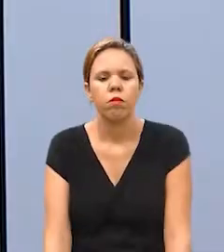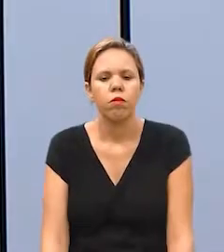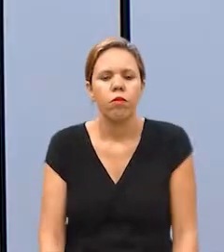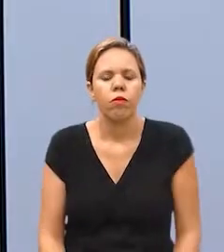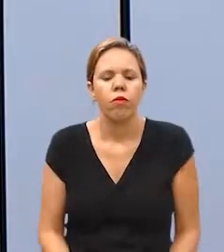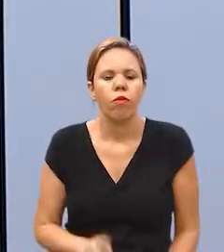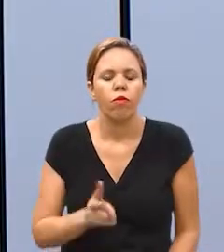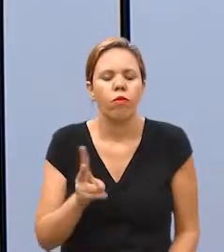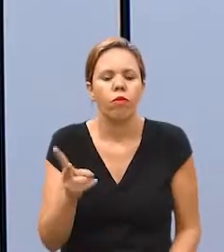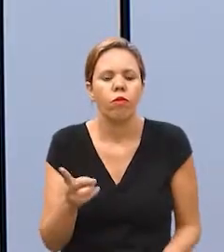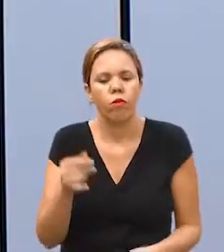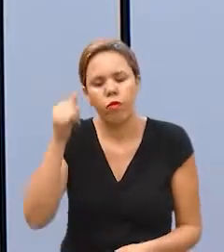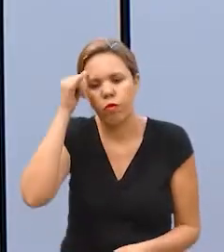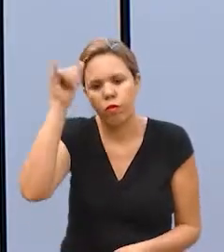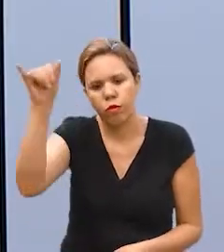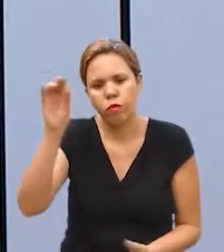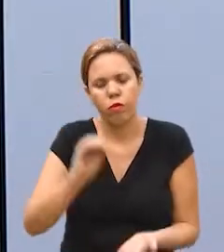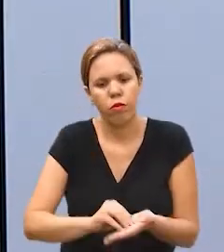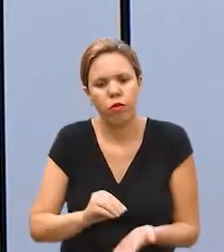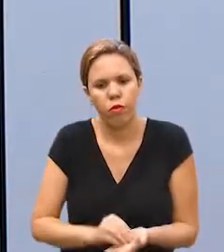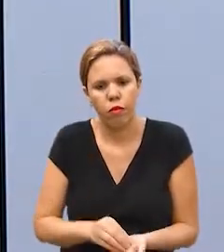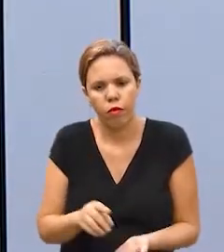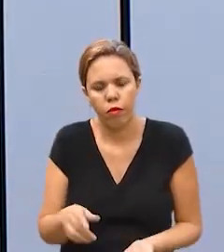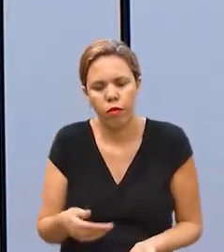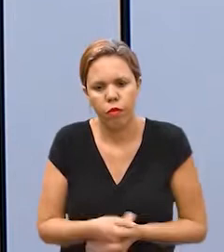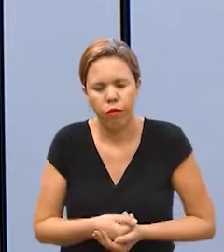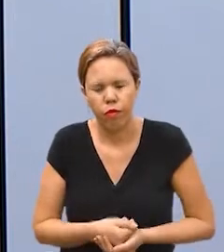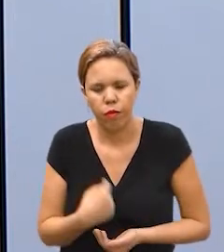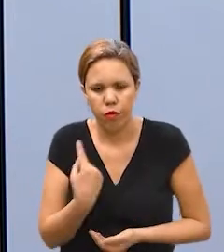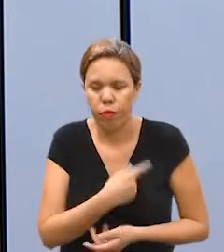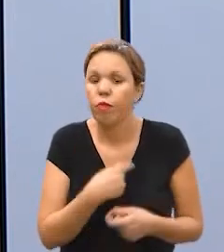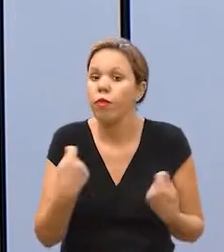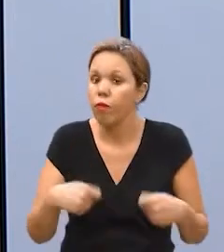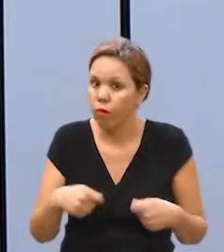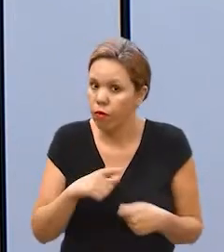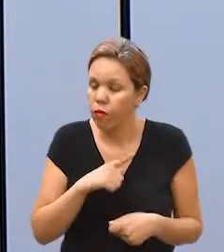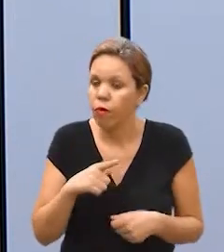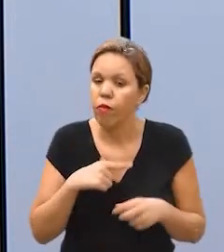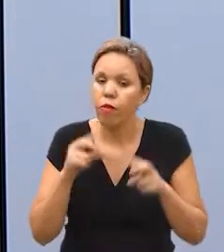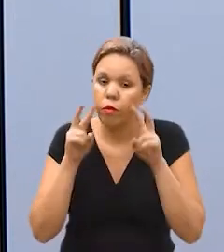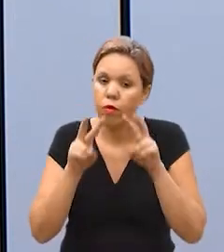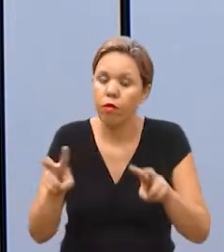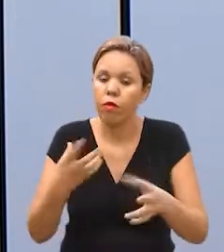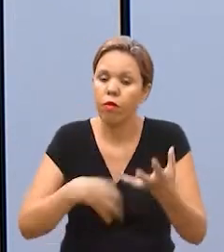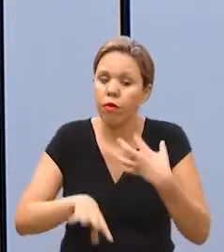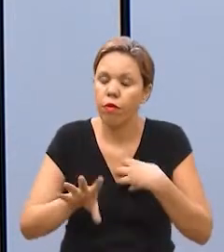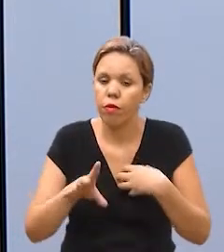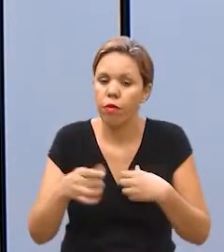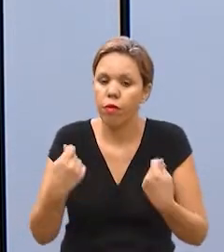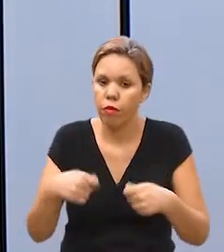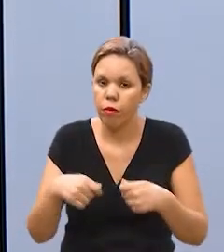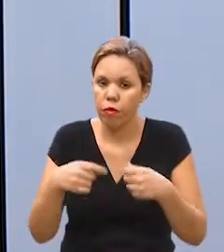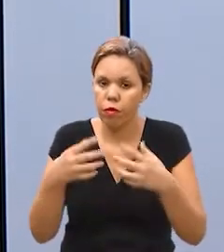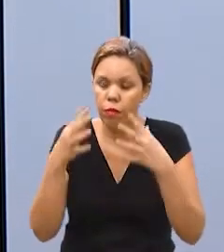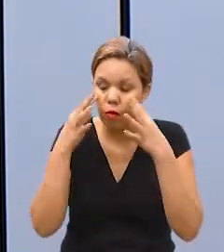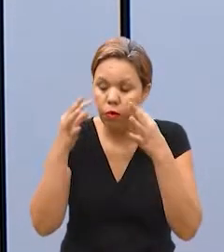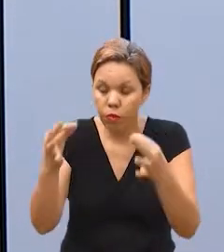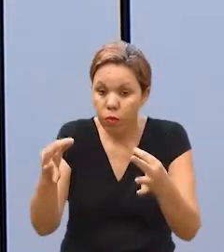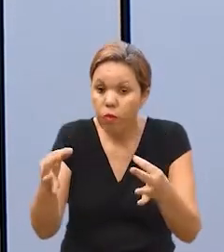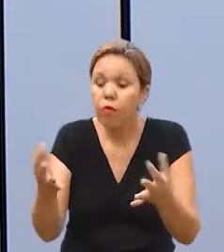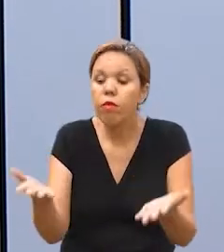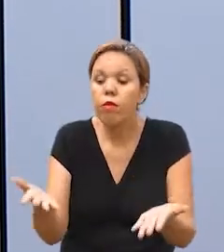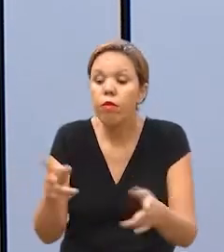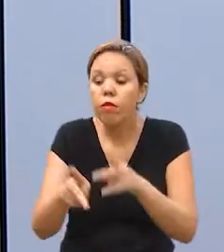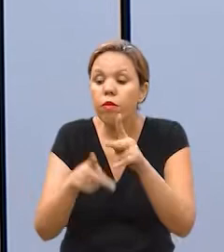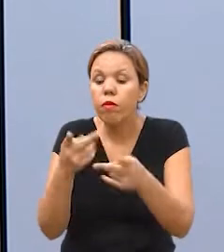continuar e combater essa defasagem. Então, a gente precisa ter esse olhar e muitas vezes a gente precisa ouvir, né? O que